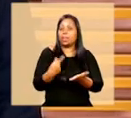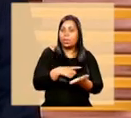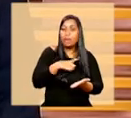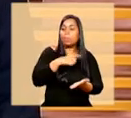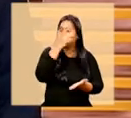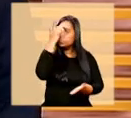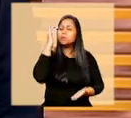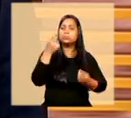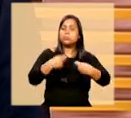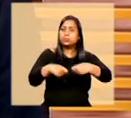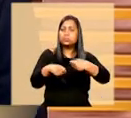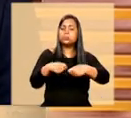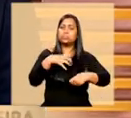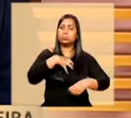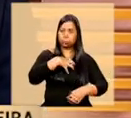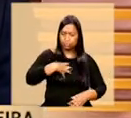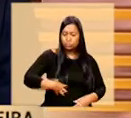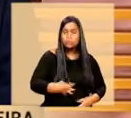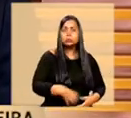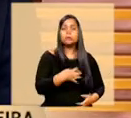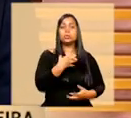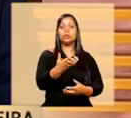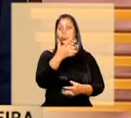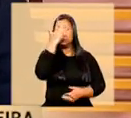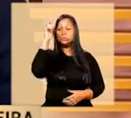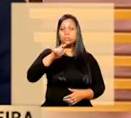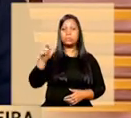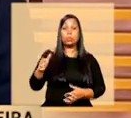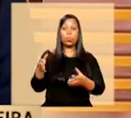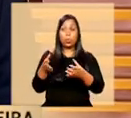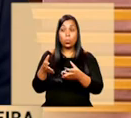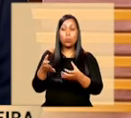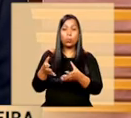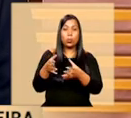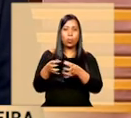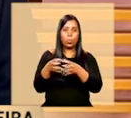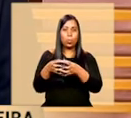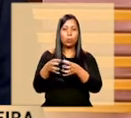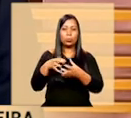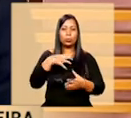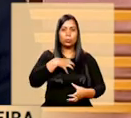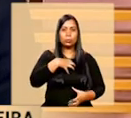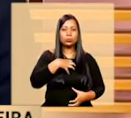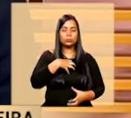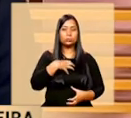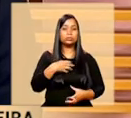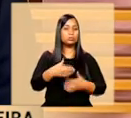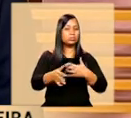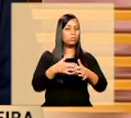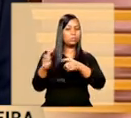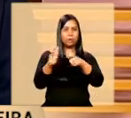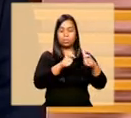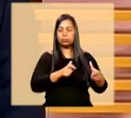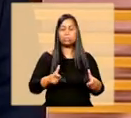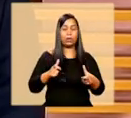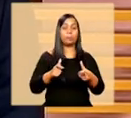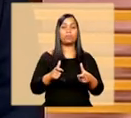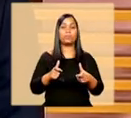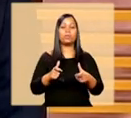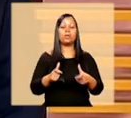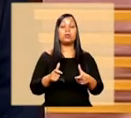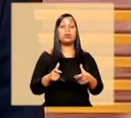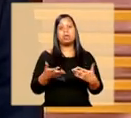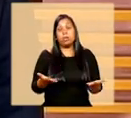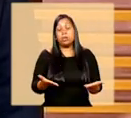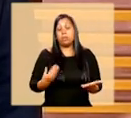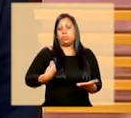então, os pacientes que precisam de algum transplante têm que procurar uma equipe, né? Certo. Ele pode procurar uma equipe de transplante em qualquer unidade, não existe restrição.